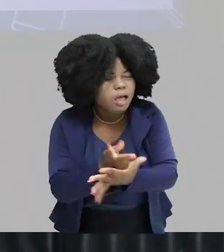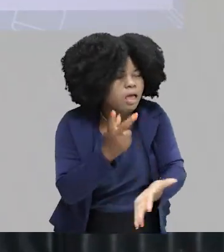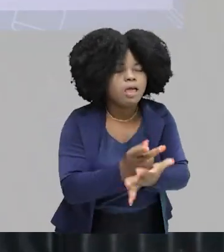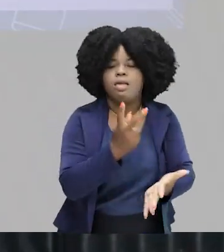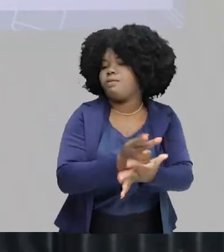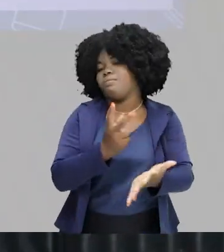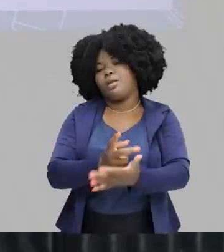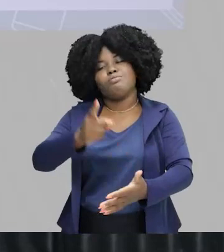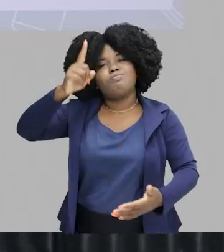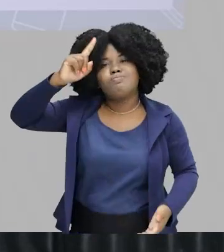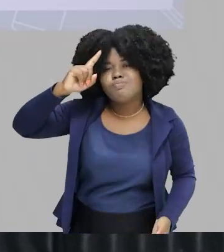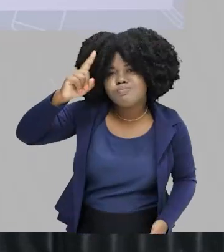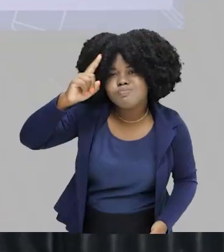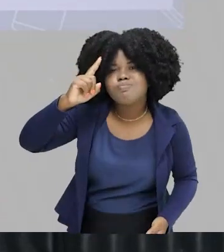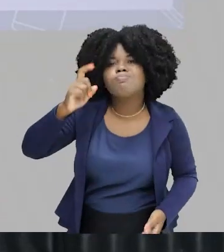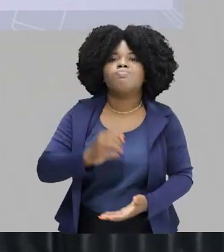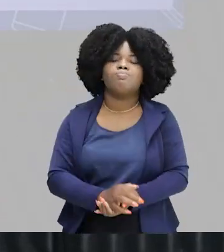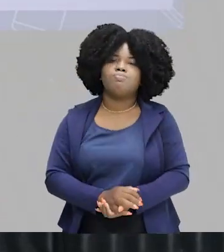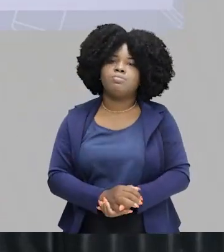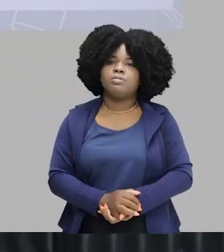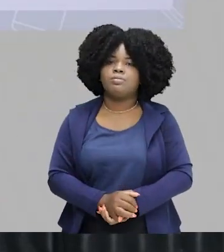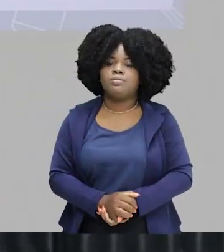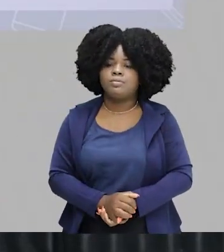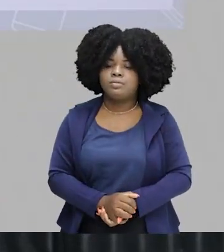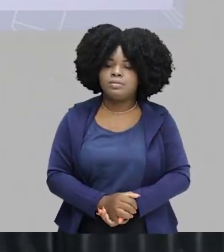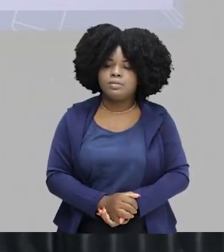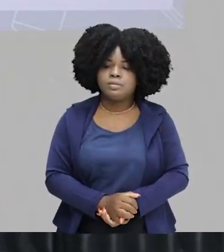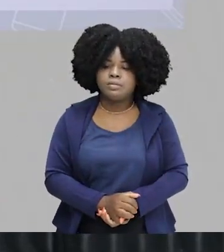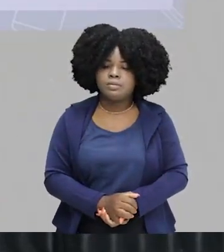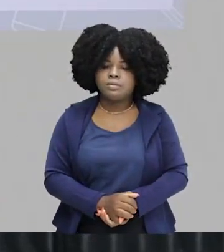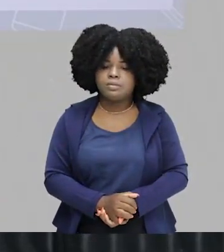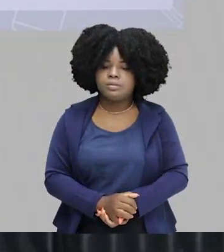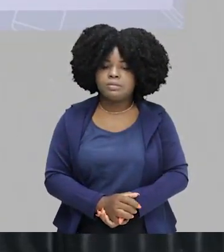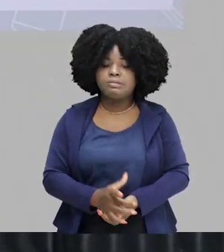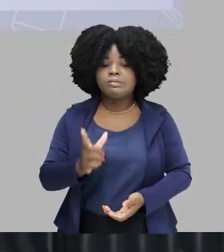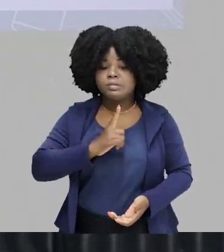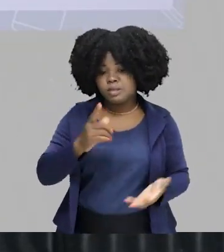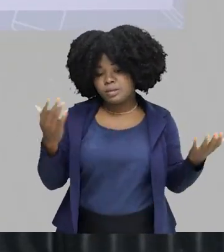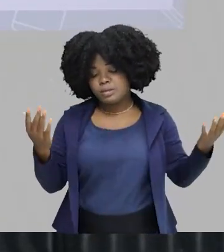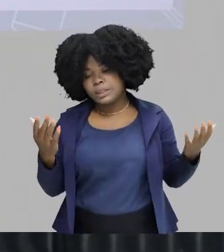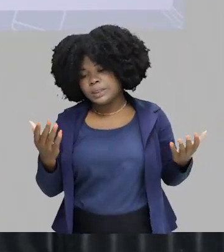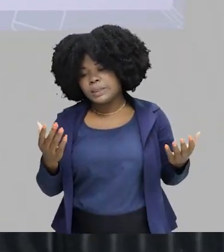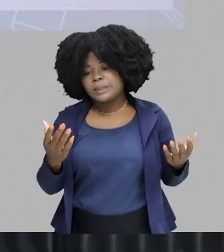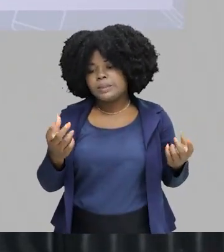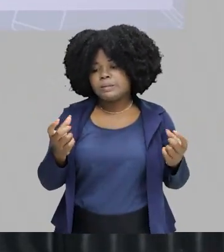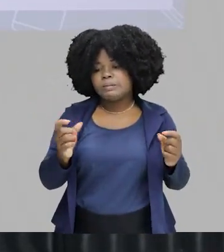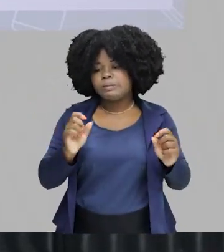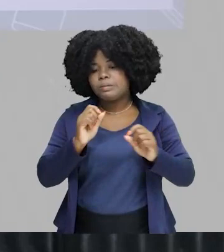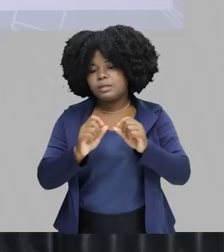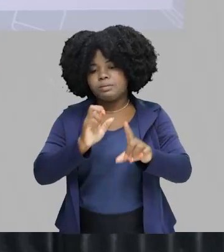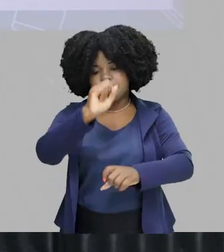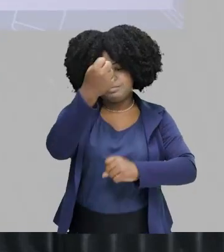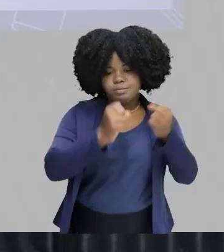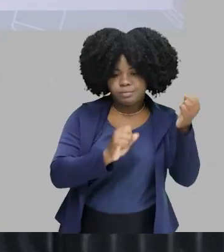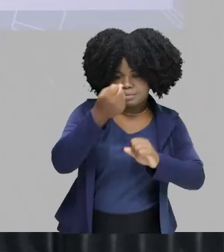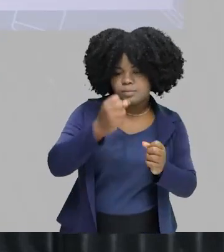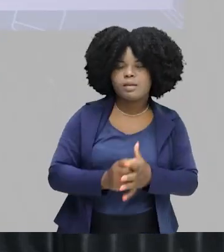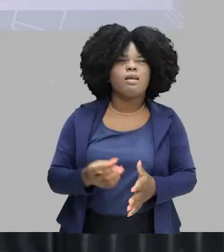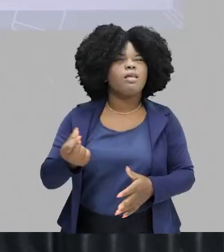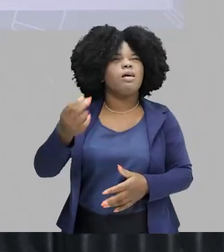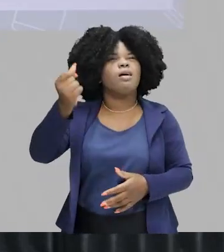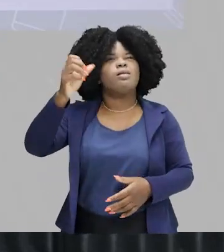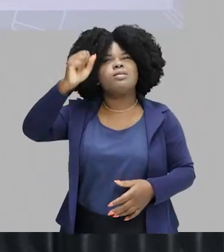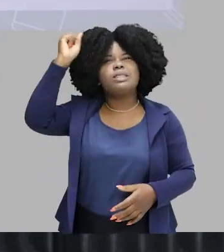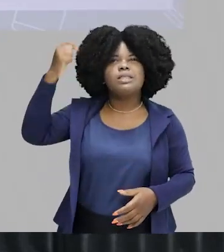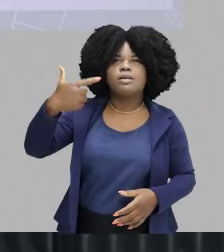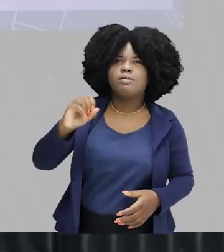nosso cotidiano, é parte da nossa vida. Inclusive existe hoje em dia, na indústria, desde o século XX, na verdade,